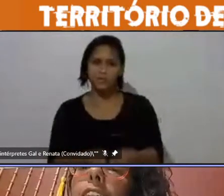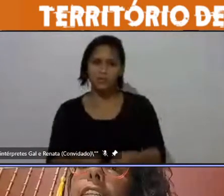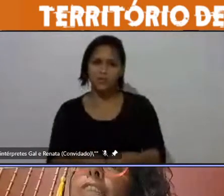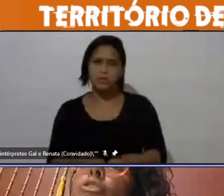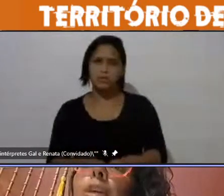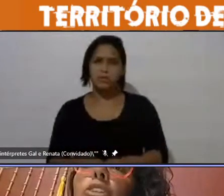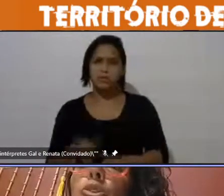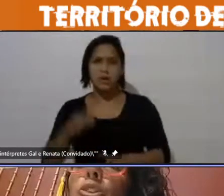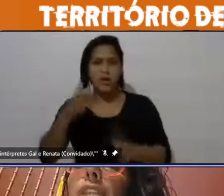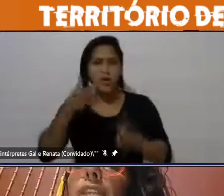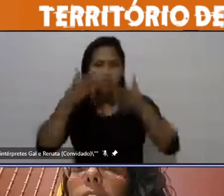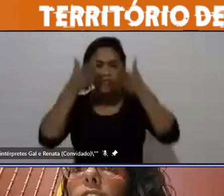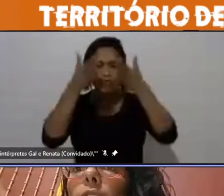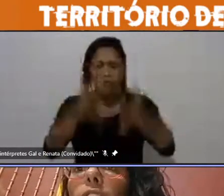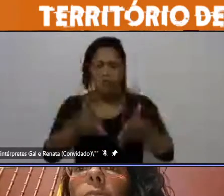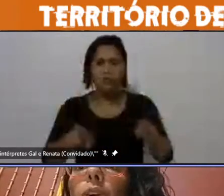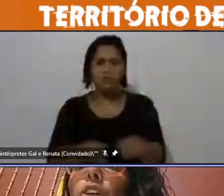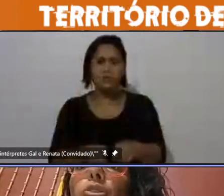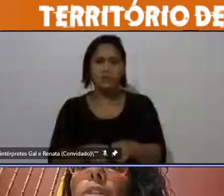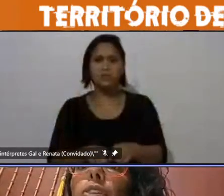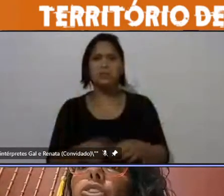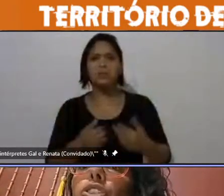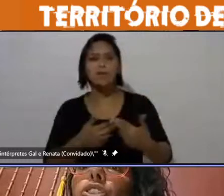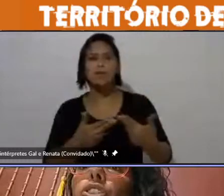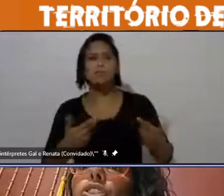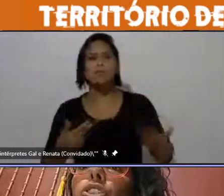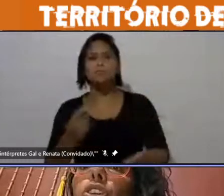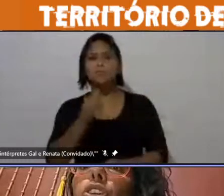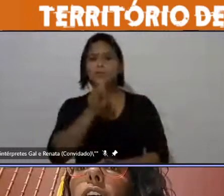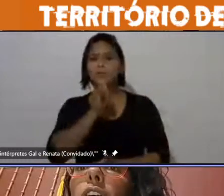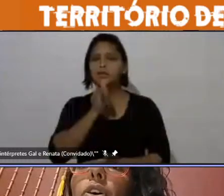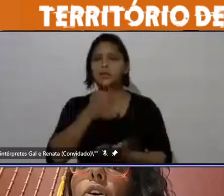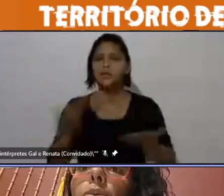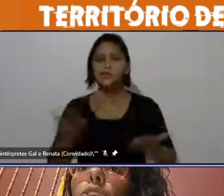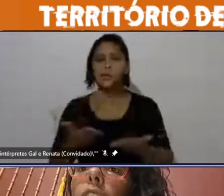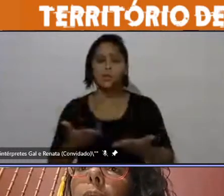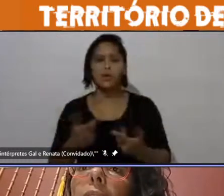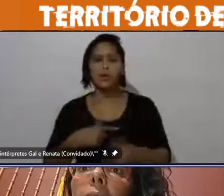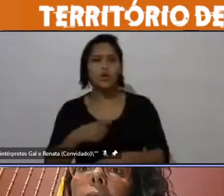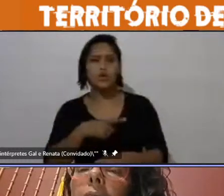muito focada no... E tem instrumentos muito interessantes, por exemplo, agora no IBD hoje está começando a